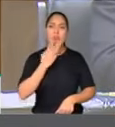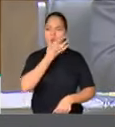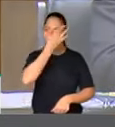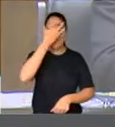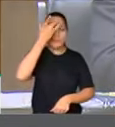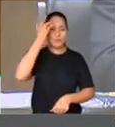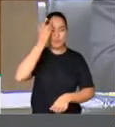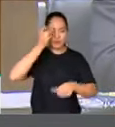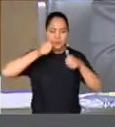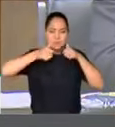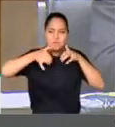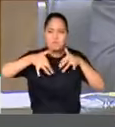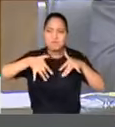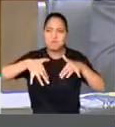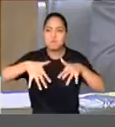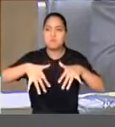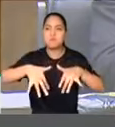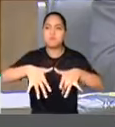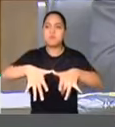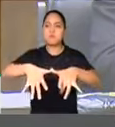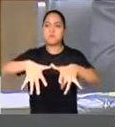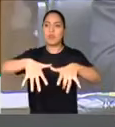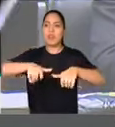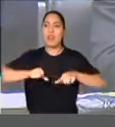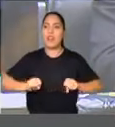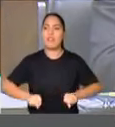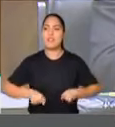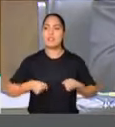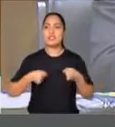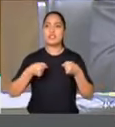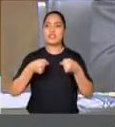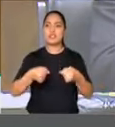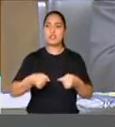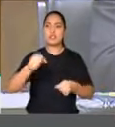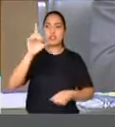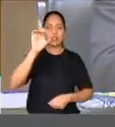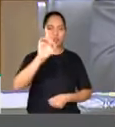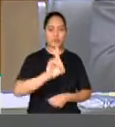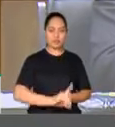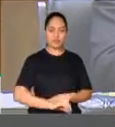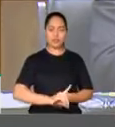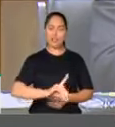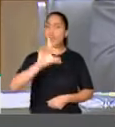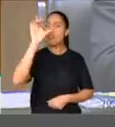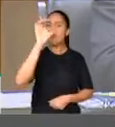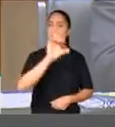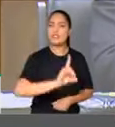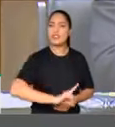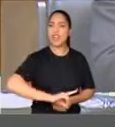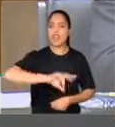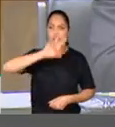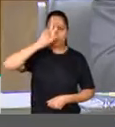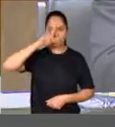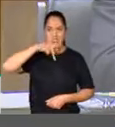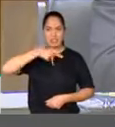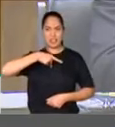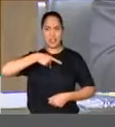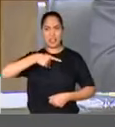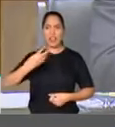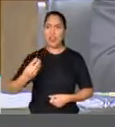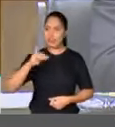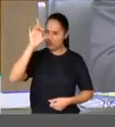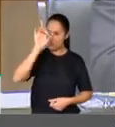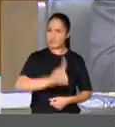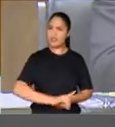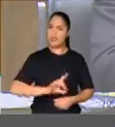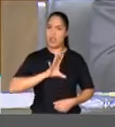pessoas na mais profunda manifestação em defesa dos direitos, do direito de ser, de amar,